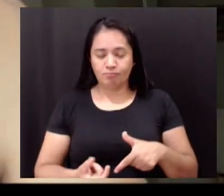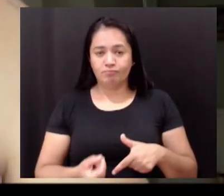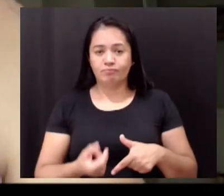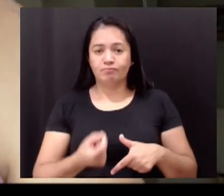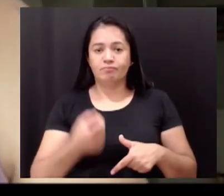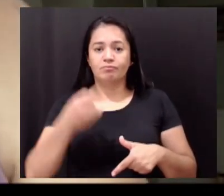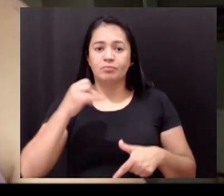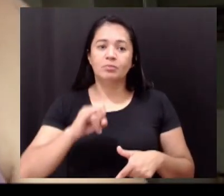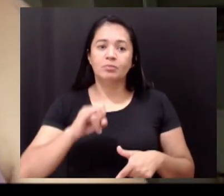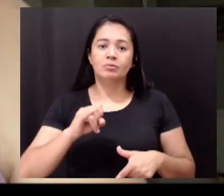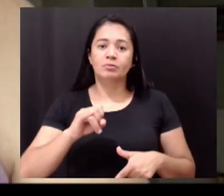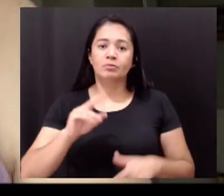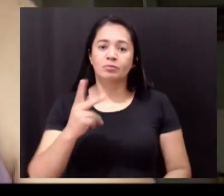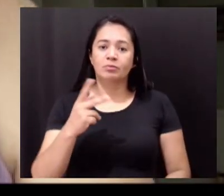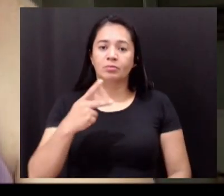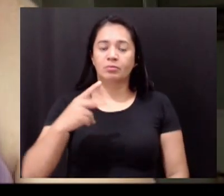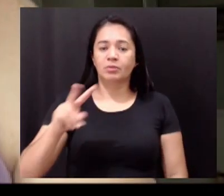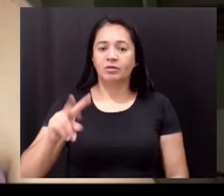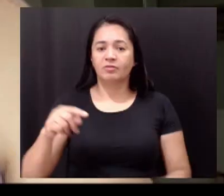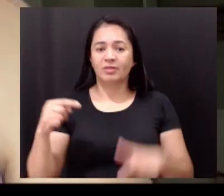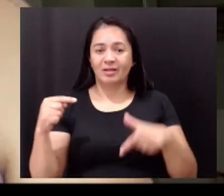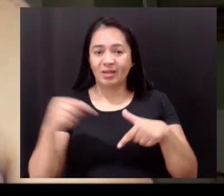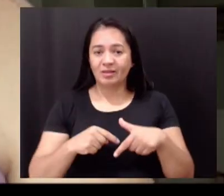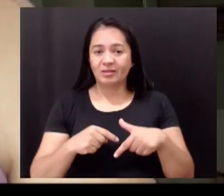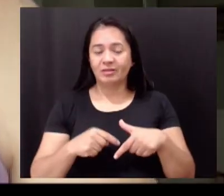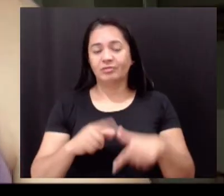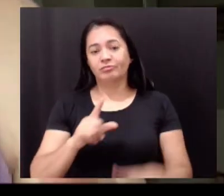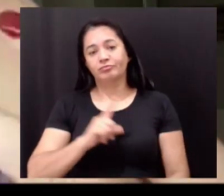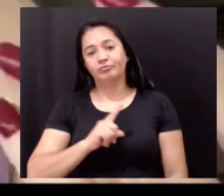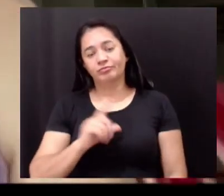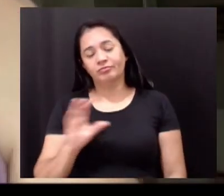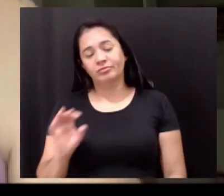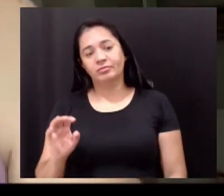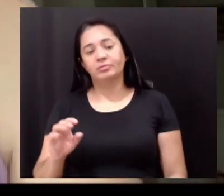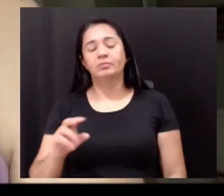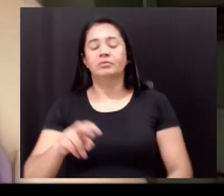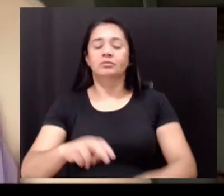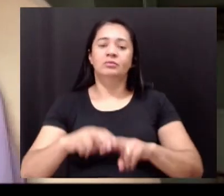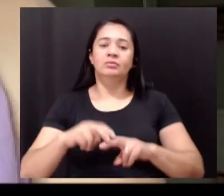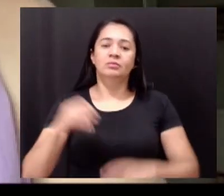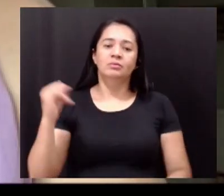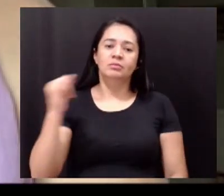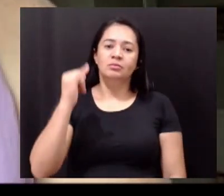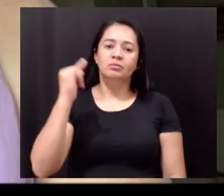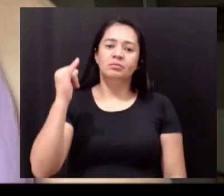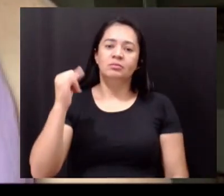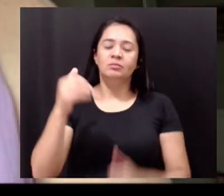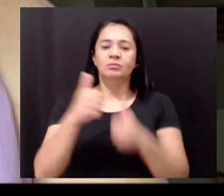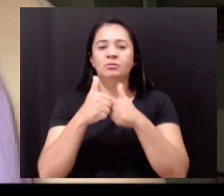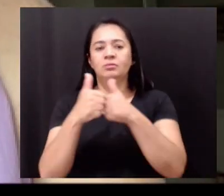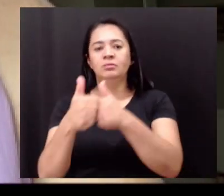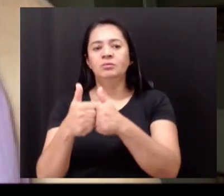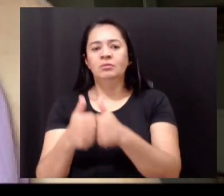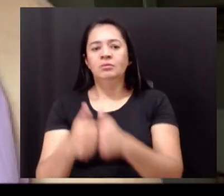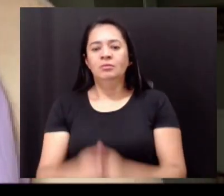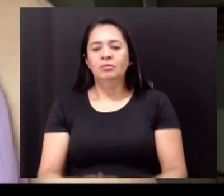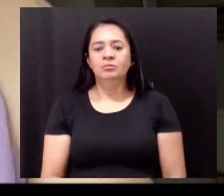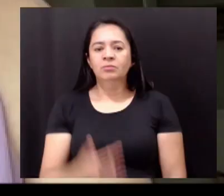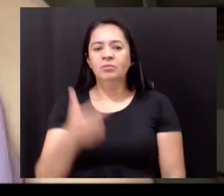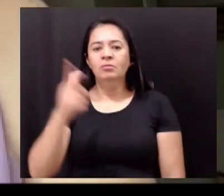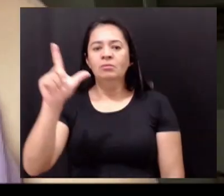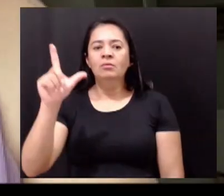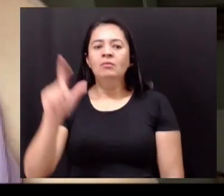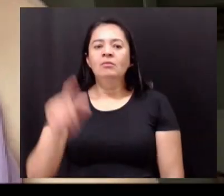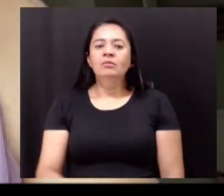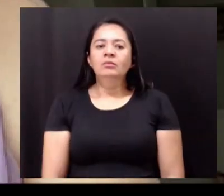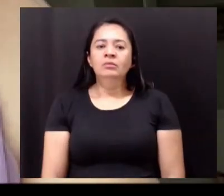HPV presente lá no colo do útero. Então, por isso a importância no acompanhamento. Outra coisa que eu acho que